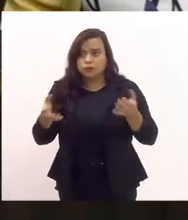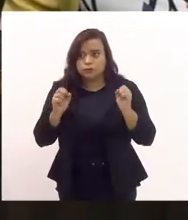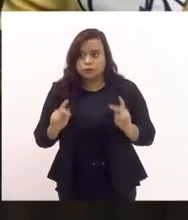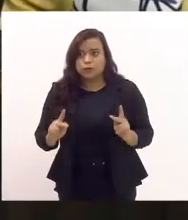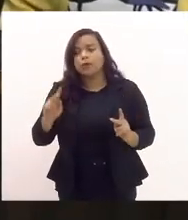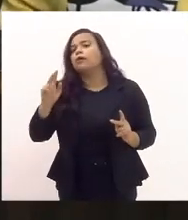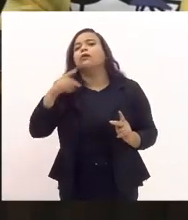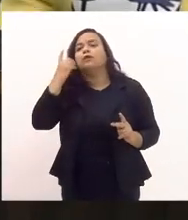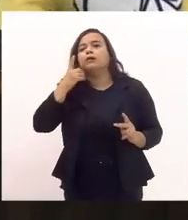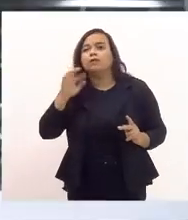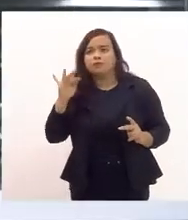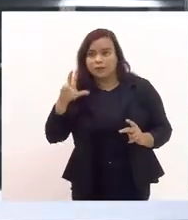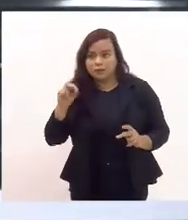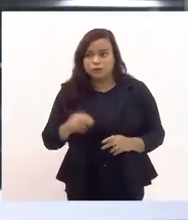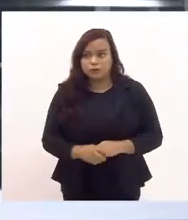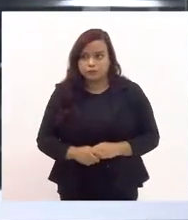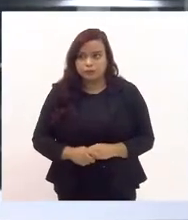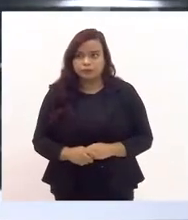Flávio